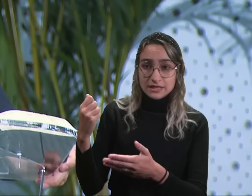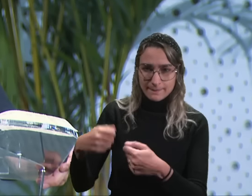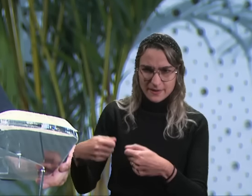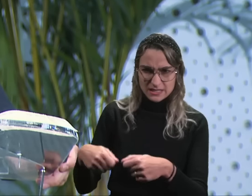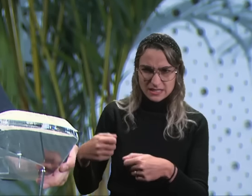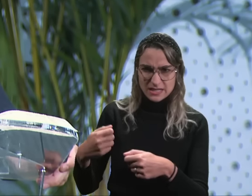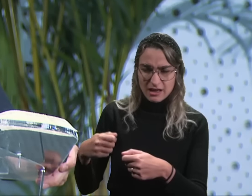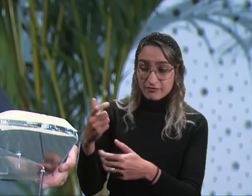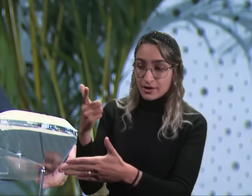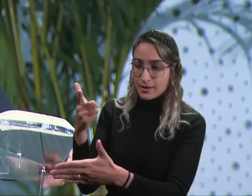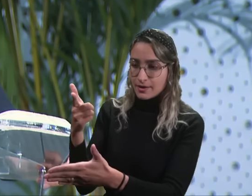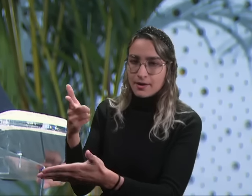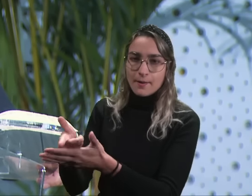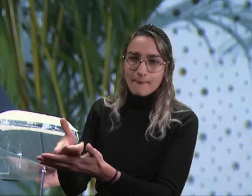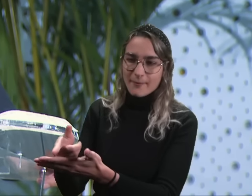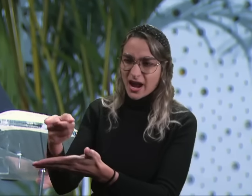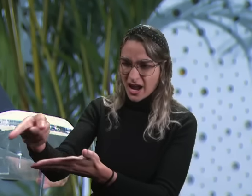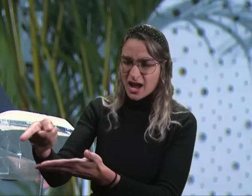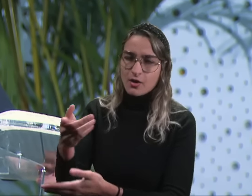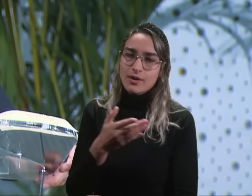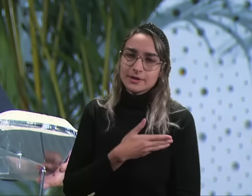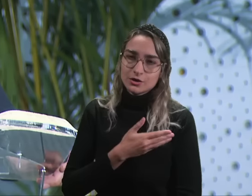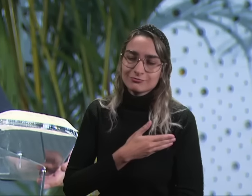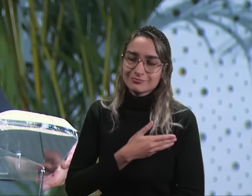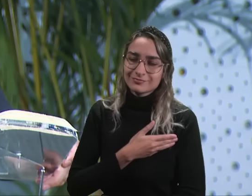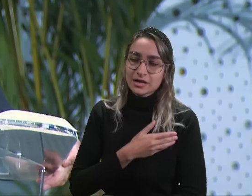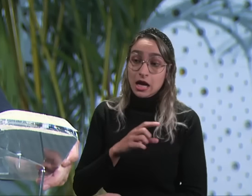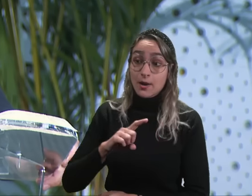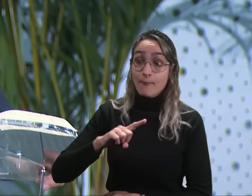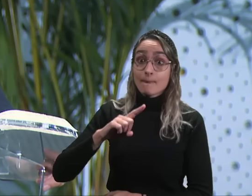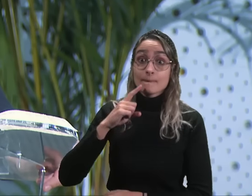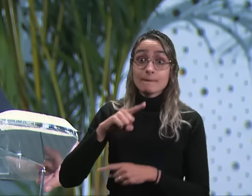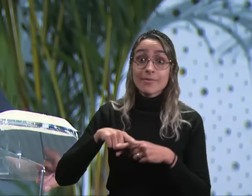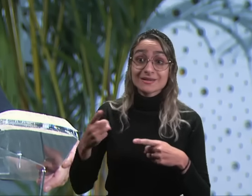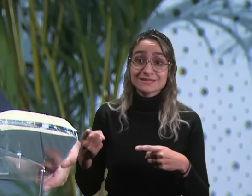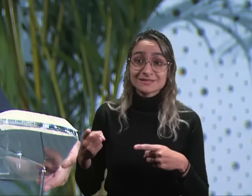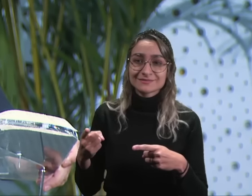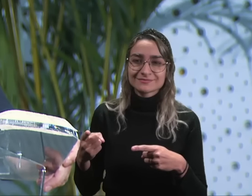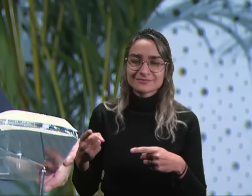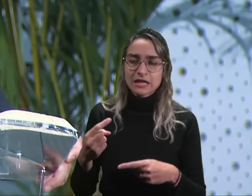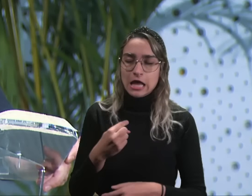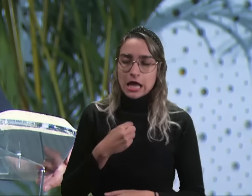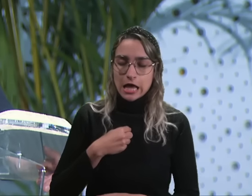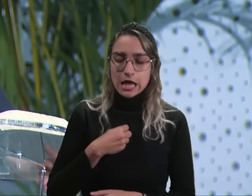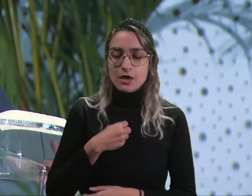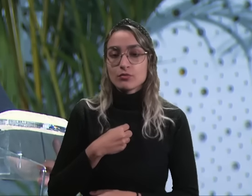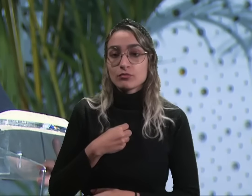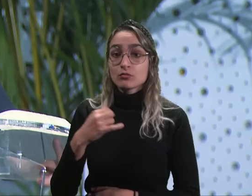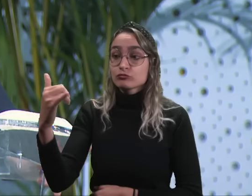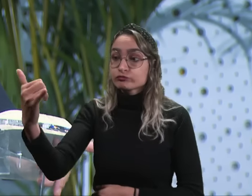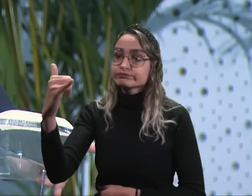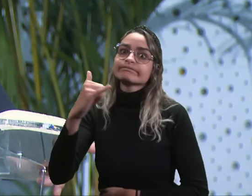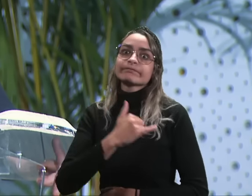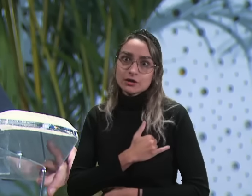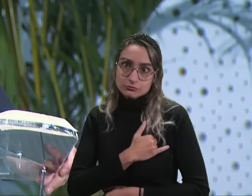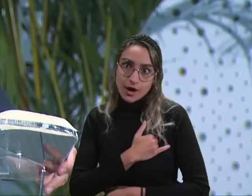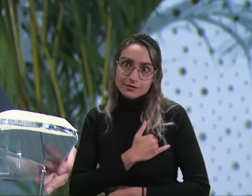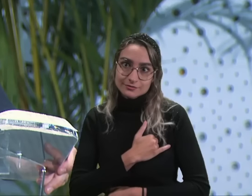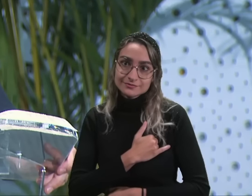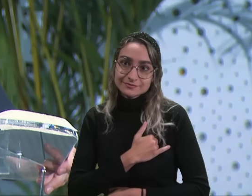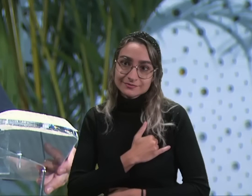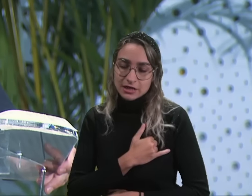pois naquela manhã ela me pagou uma dívida que eu já tinha dado como perdida e Deus me impressionou para